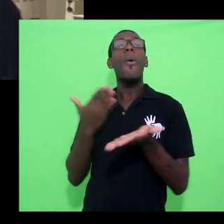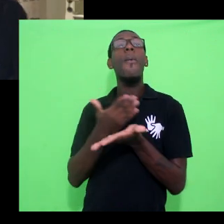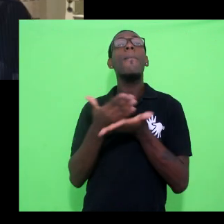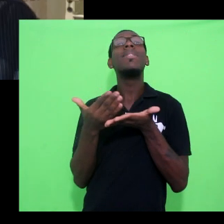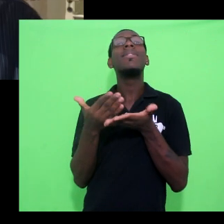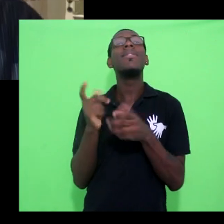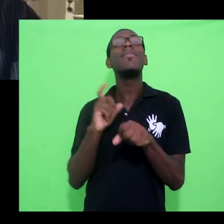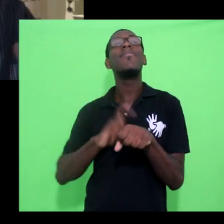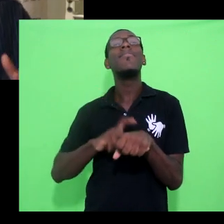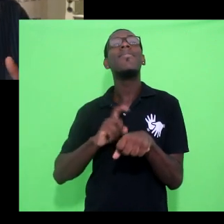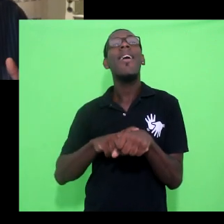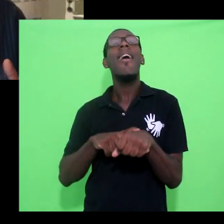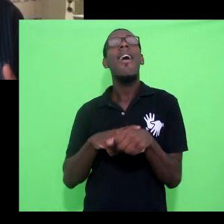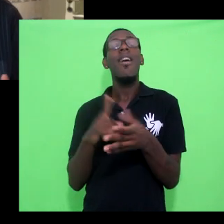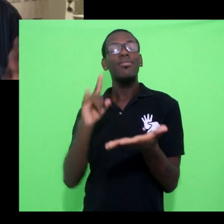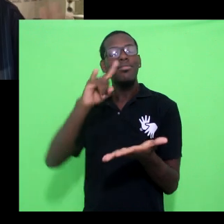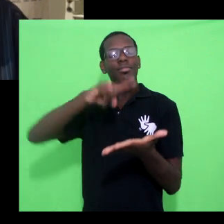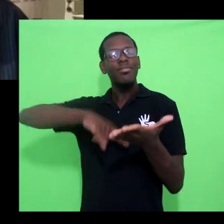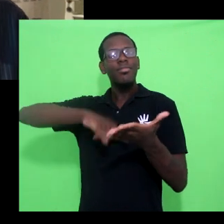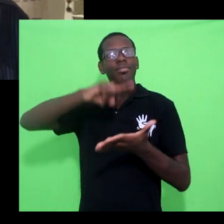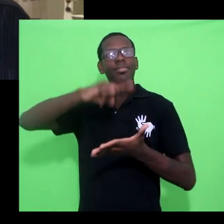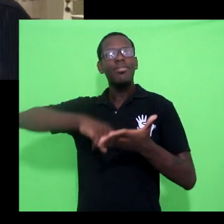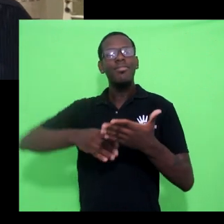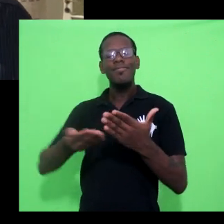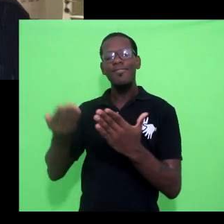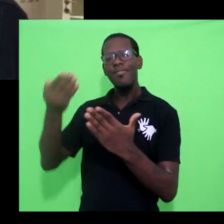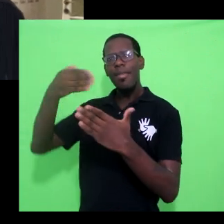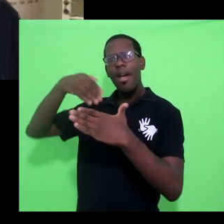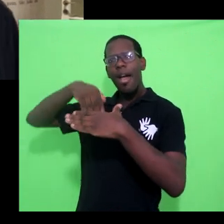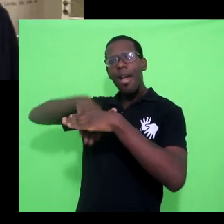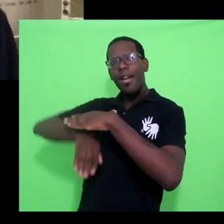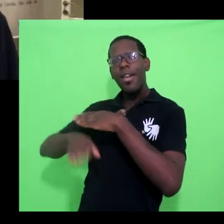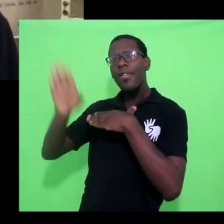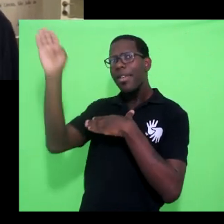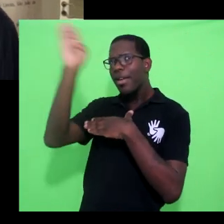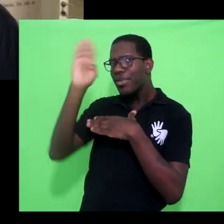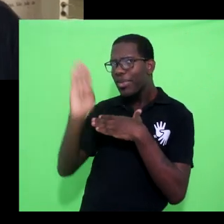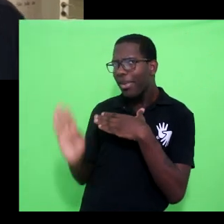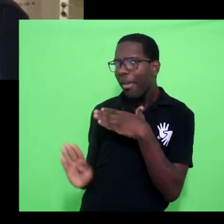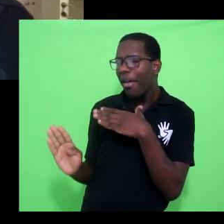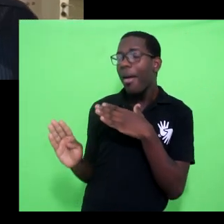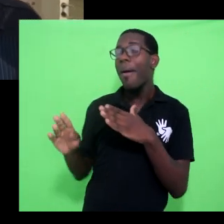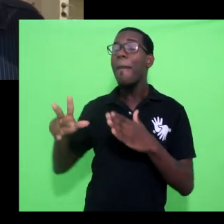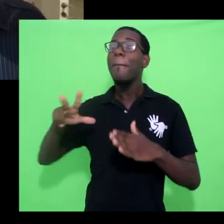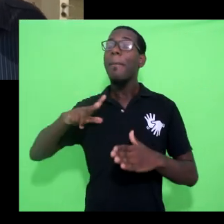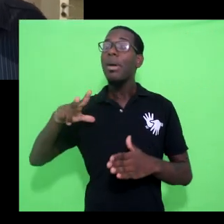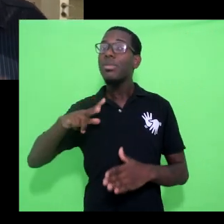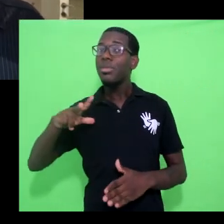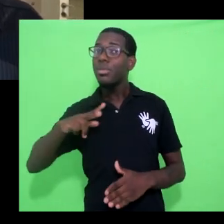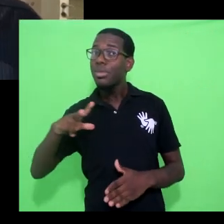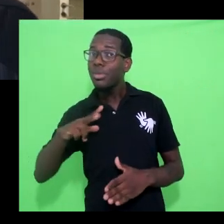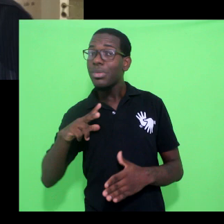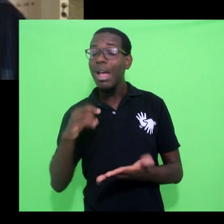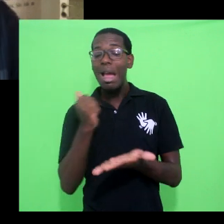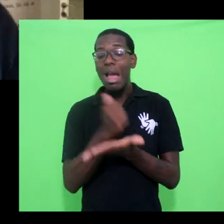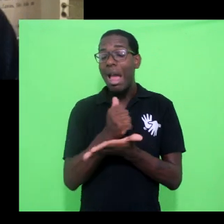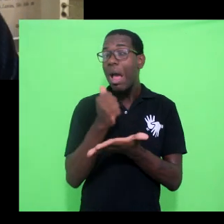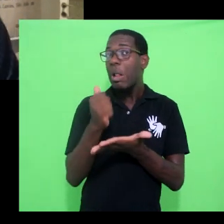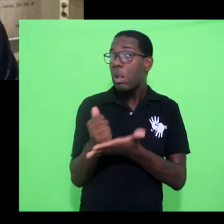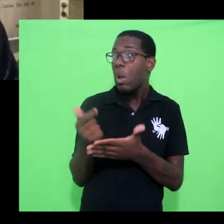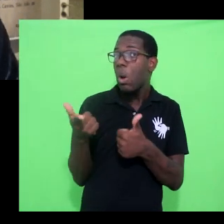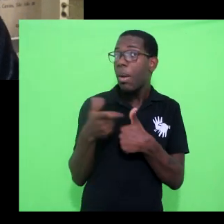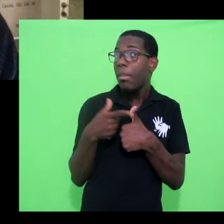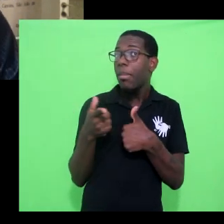momento a ganhar documento, Arquivo Nacional, arquivos particulares, cartório do primeiro